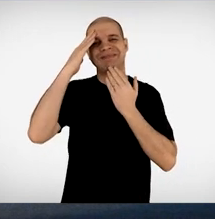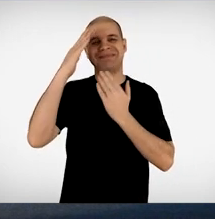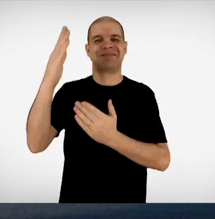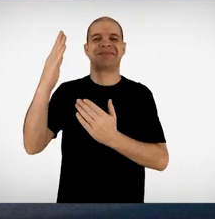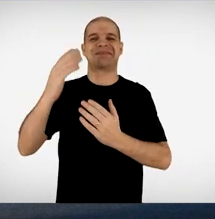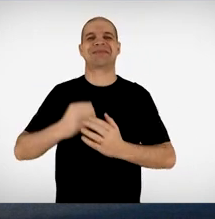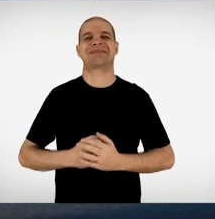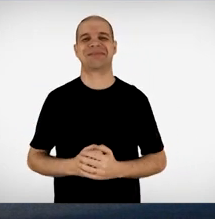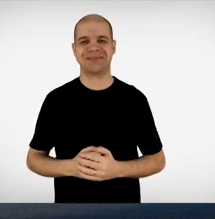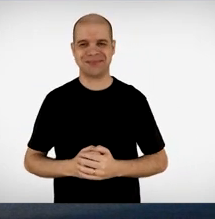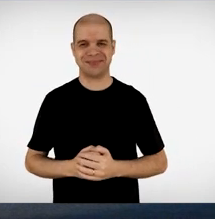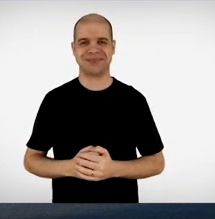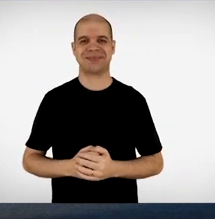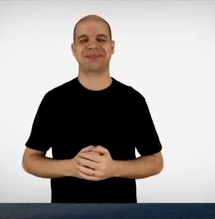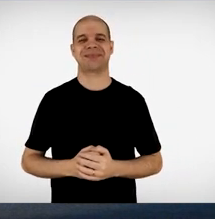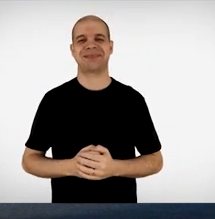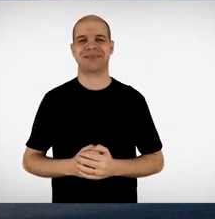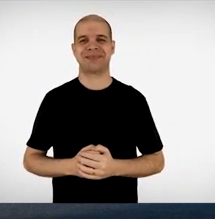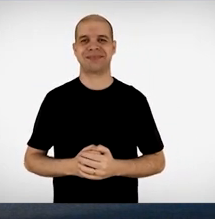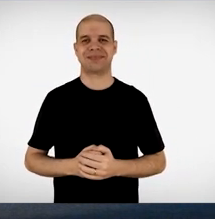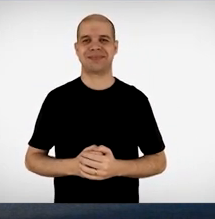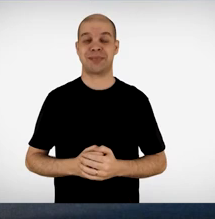Obrigada.